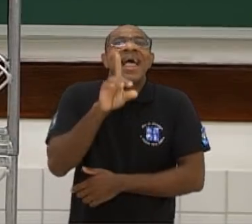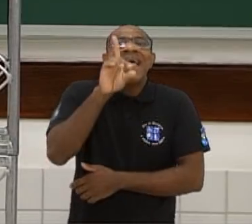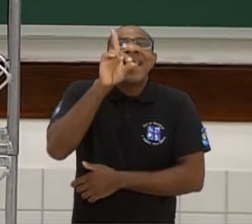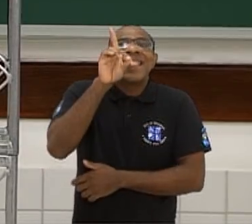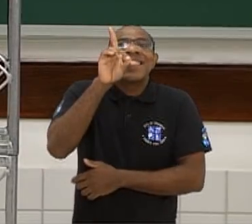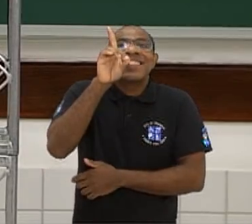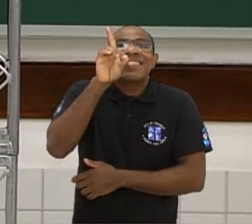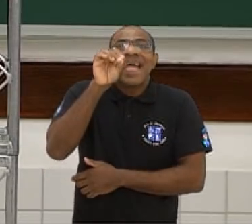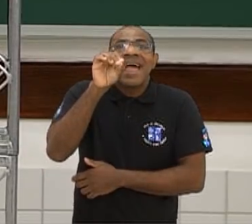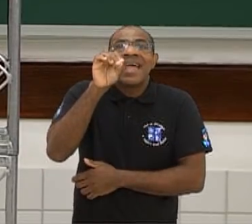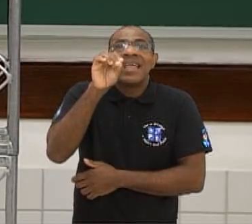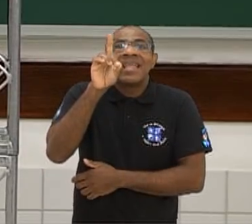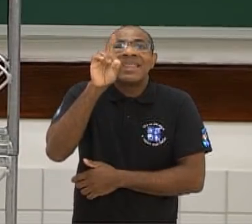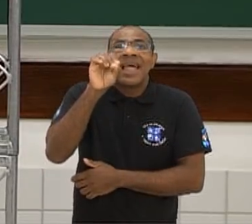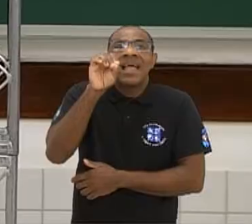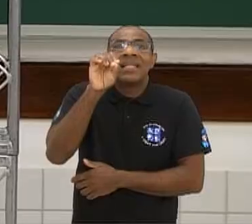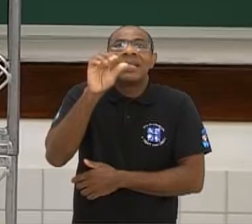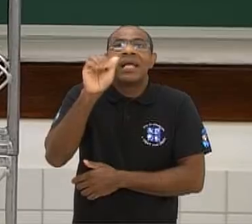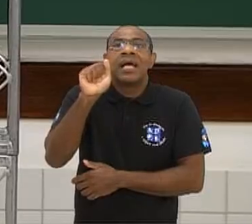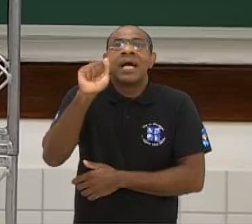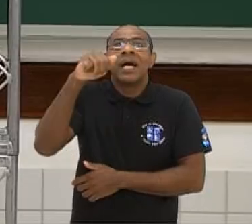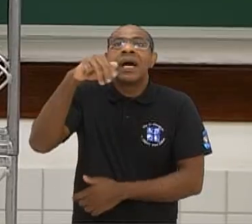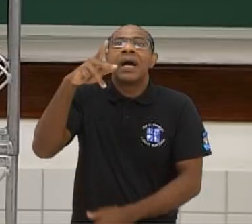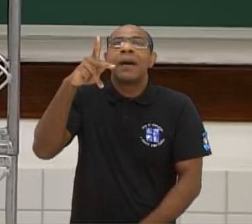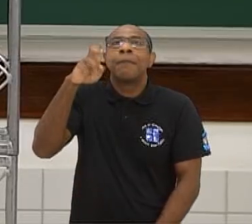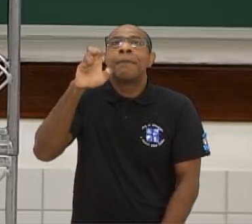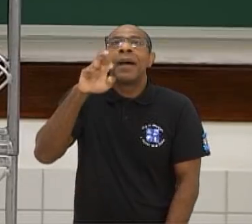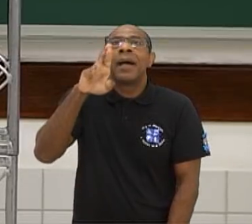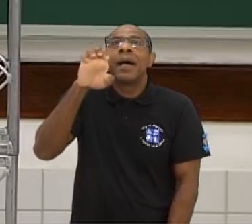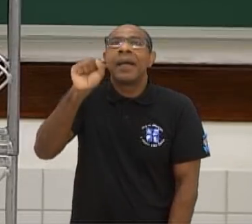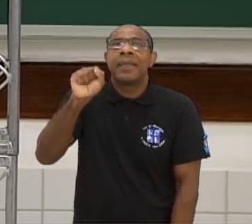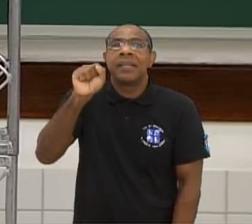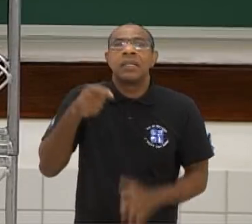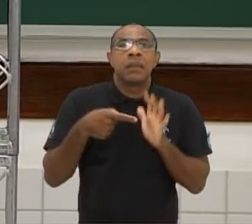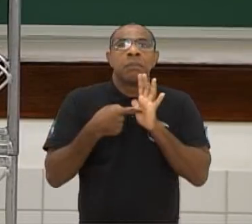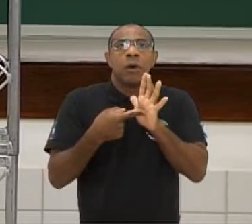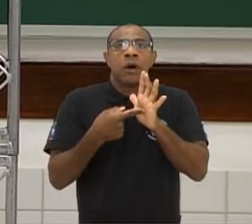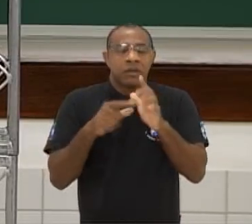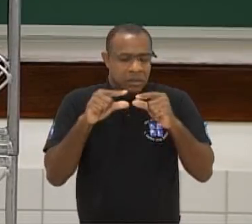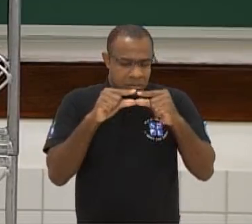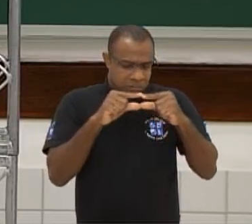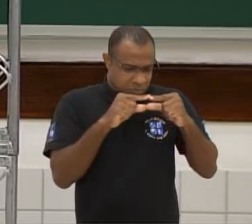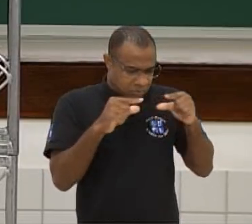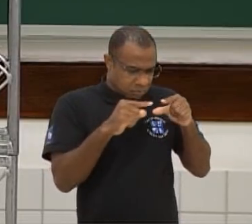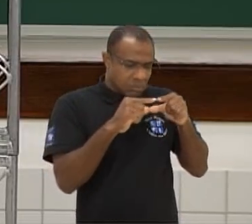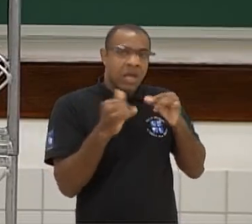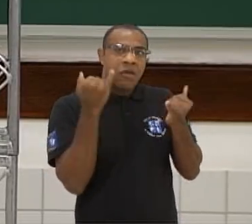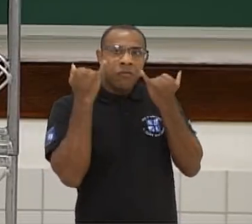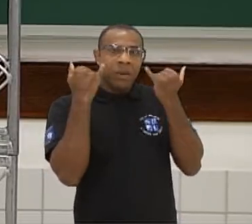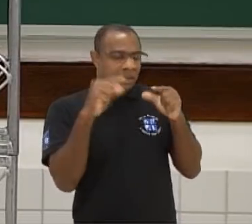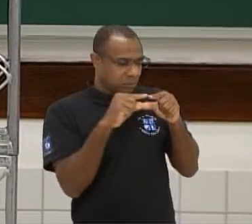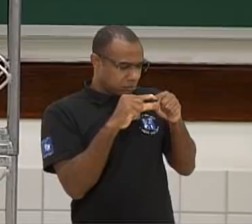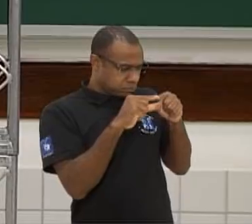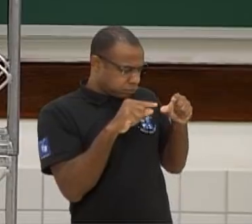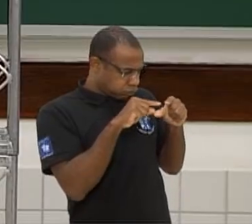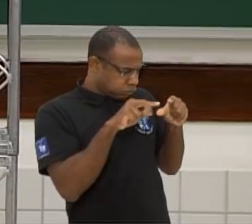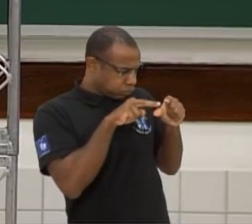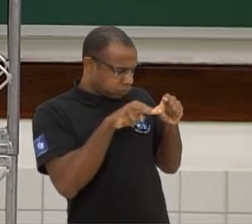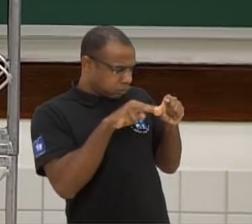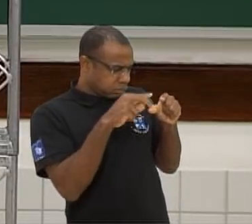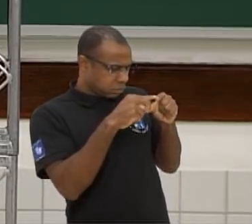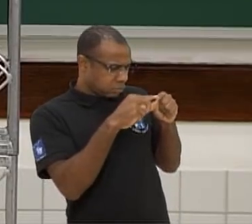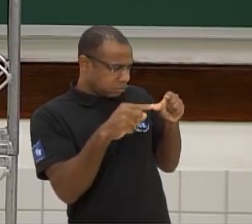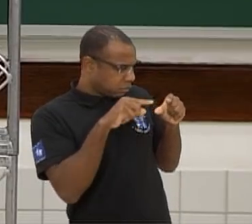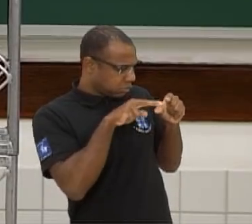lá no meu aparelho, ele vai mostrar lá na etiqueta, né, quanto de corrente que está passando nele, né, ou vai